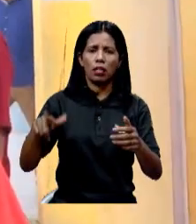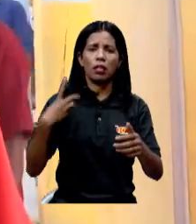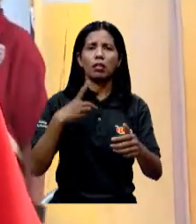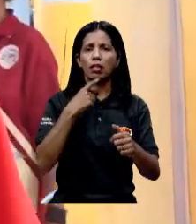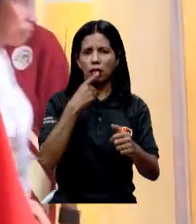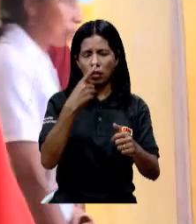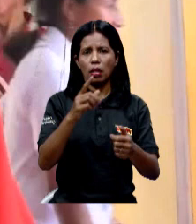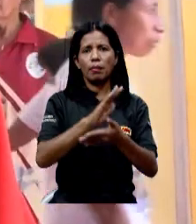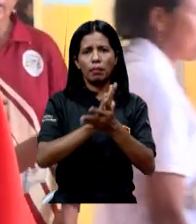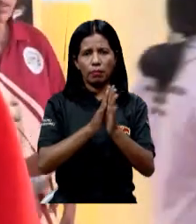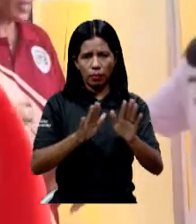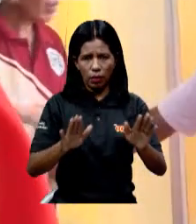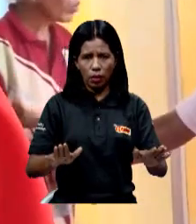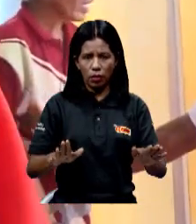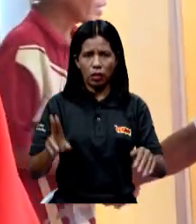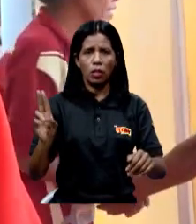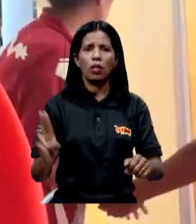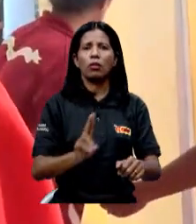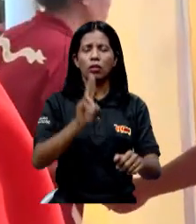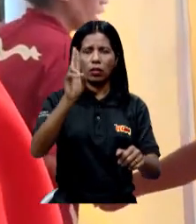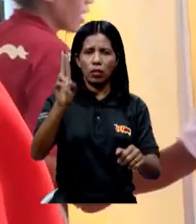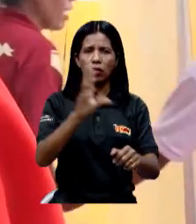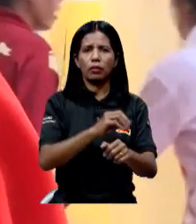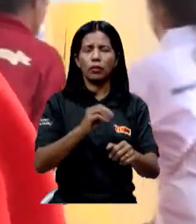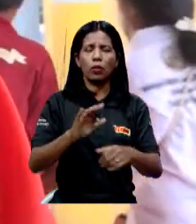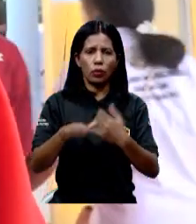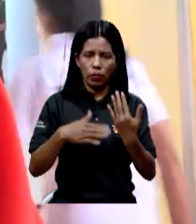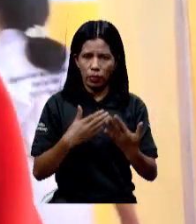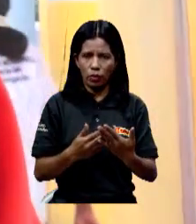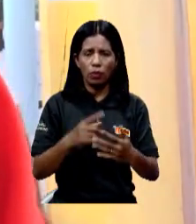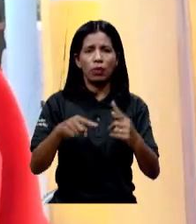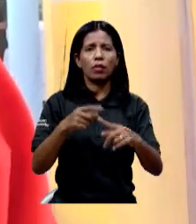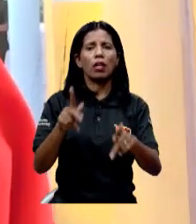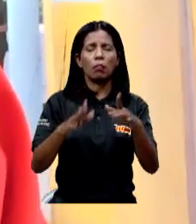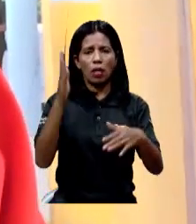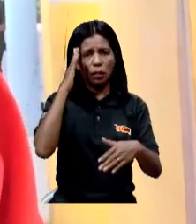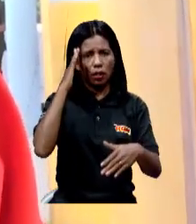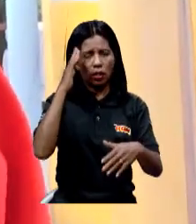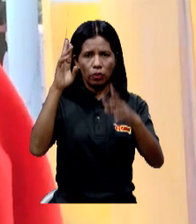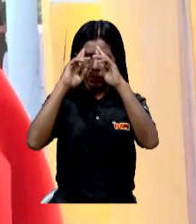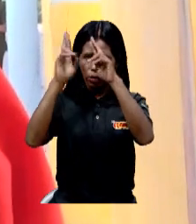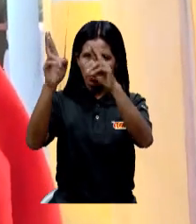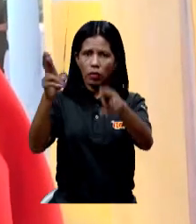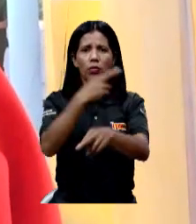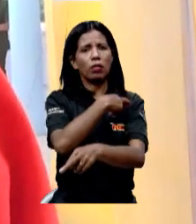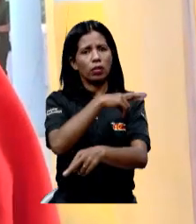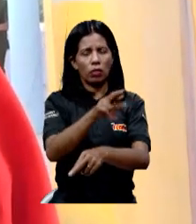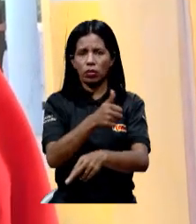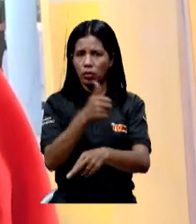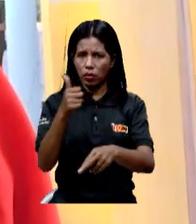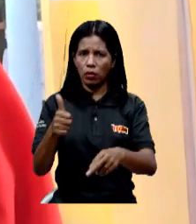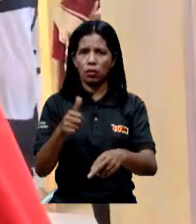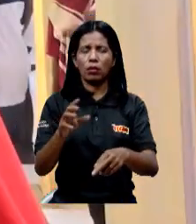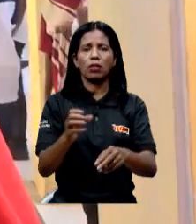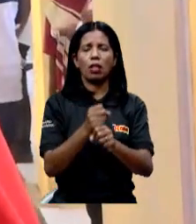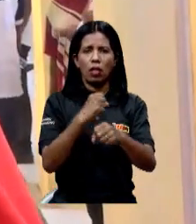dehan paz unidade tal de dar o botão roto a ira é muito até né tu respeita malu e o de